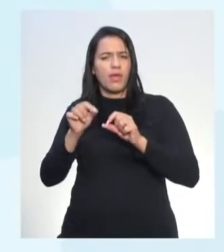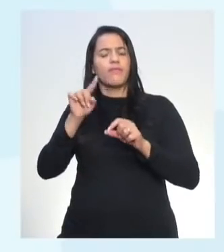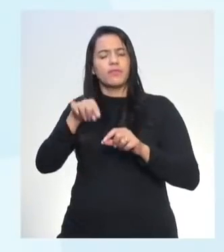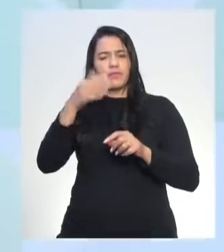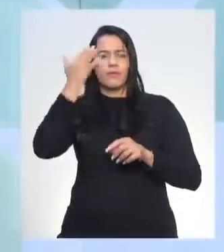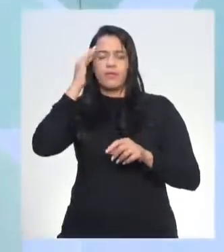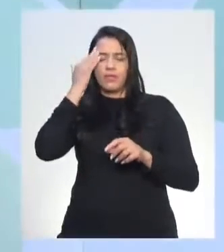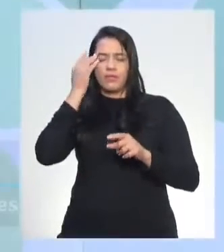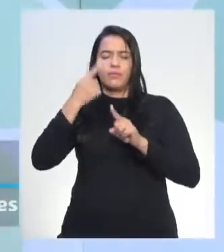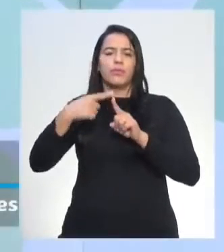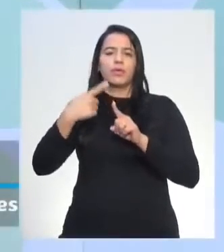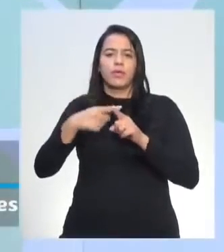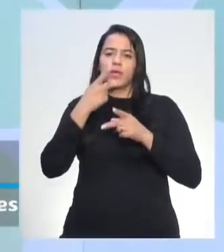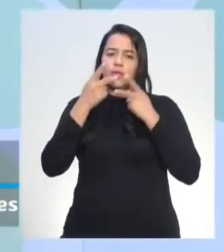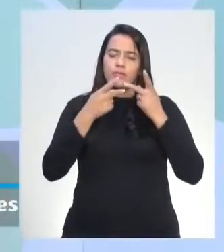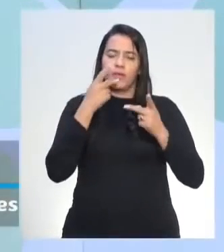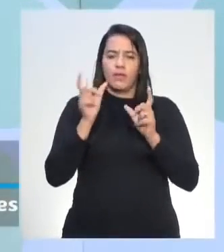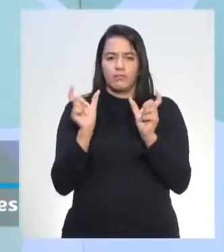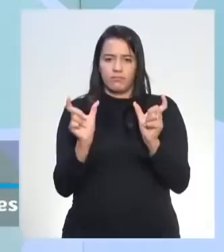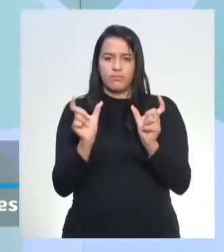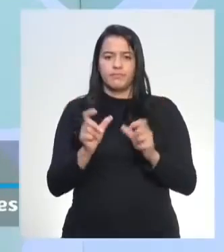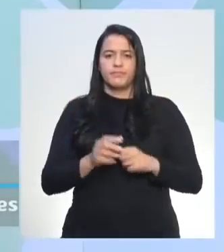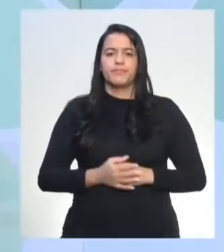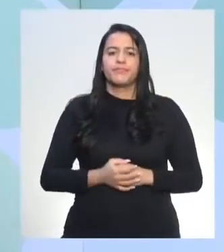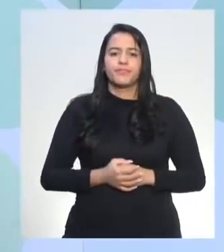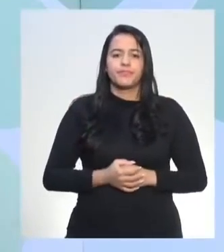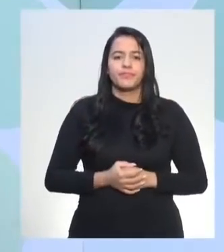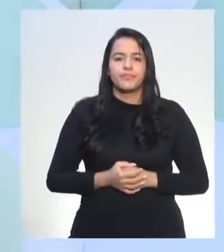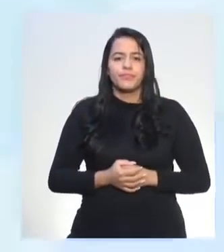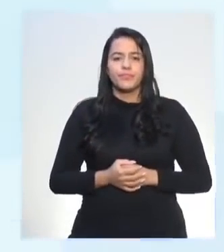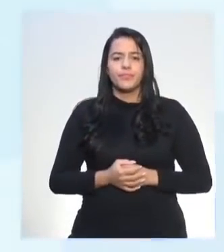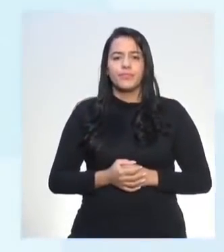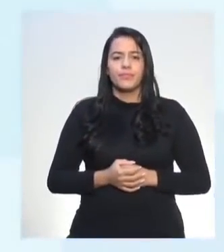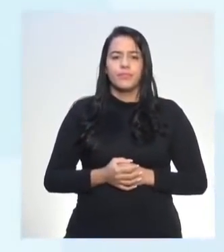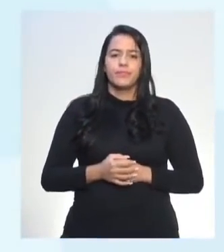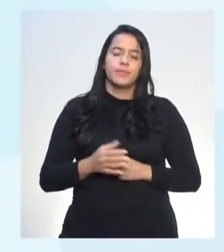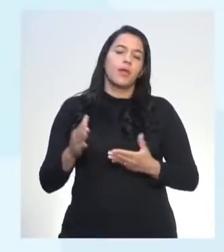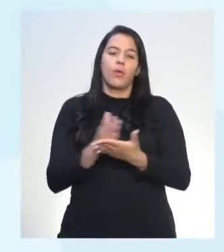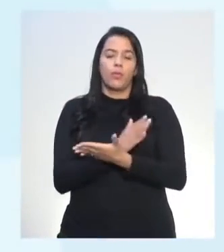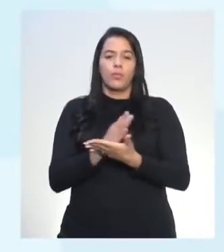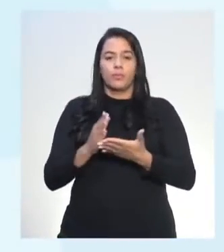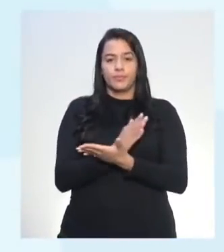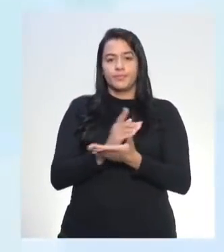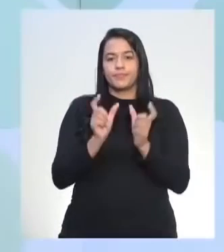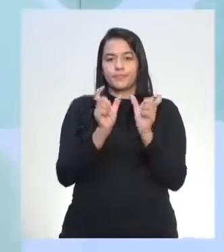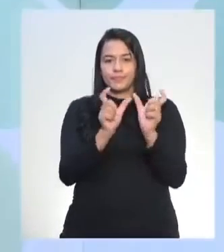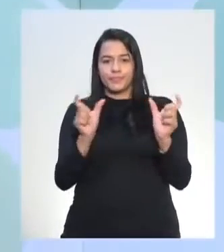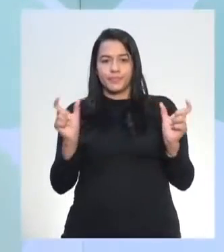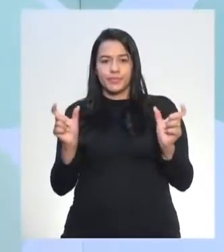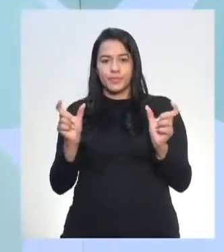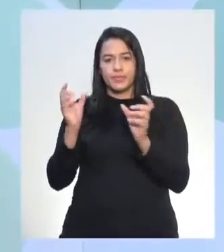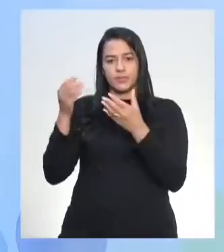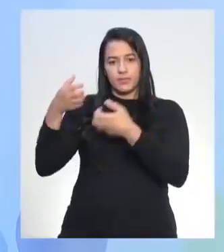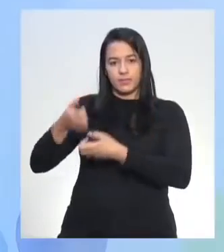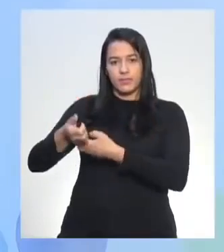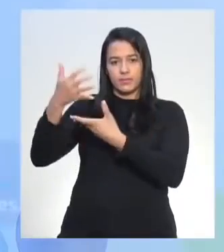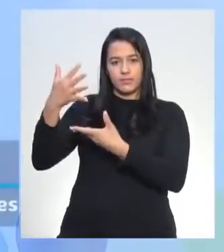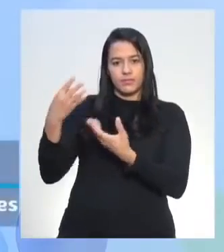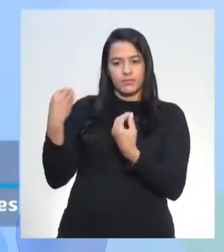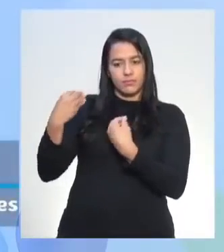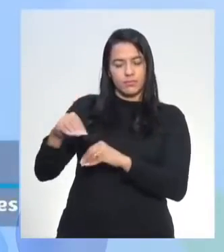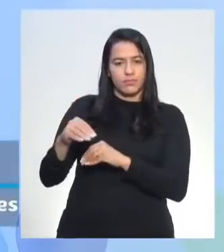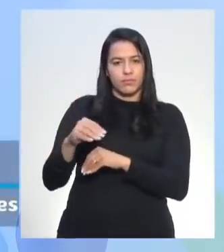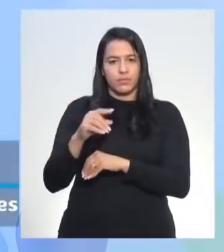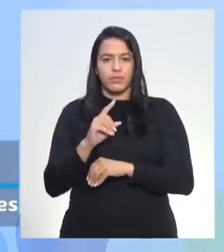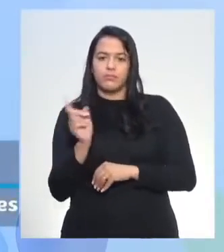Pode voltar aqui? Aí, olha só, talvez nessa primeira parte são essas palavras. Vamos ver. Eles mandaram a questão da Santíssima Trindade?